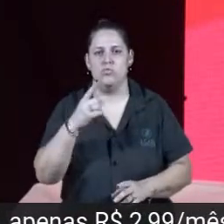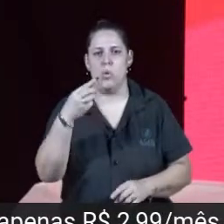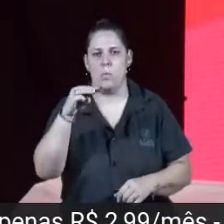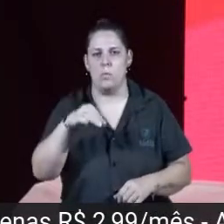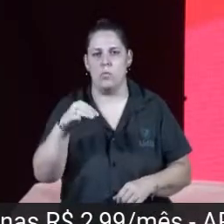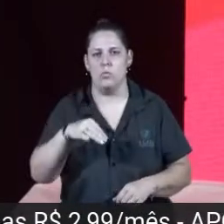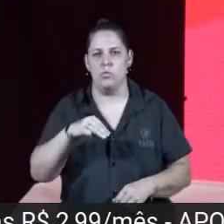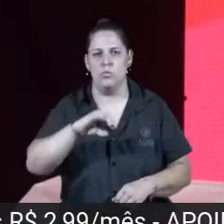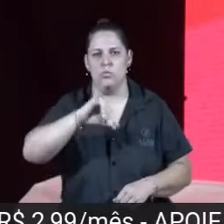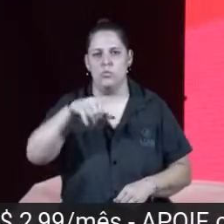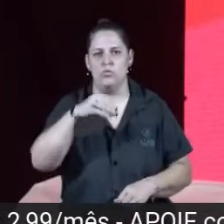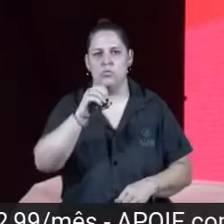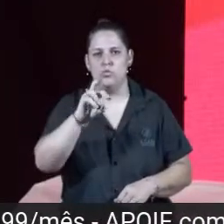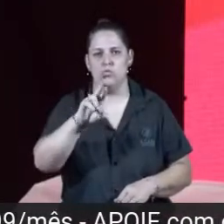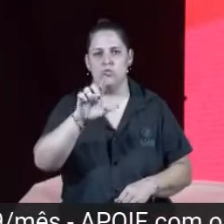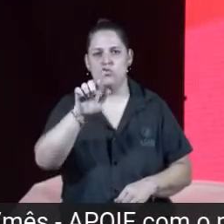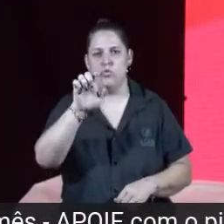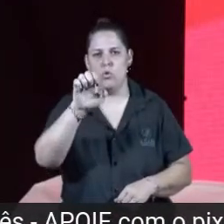Ao vivo,